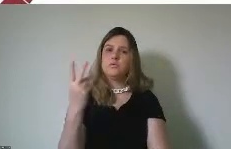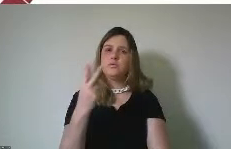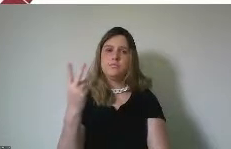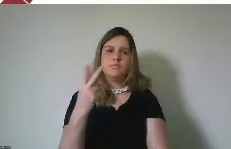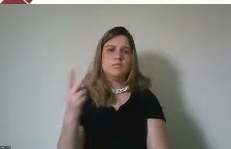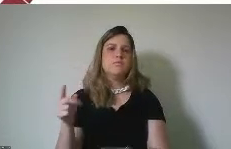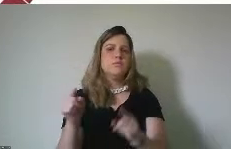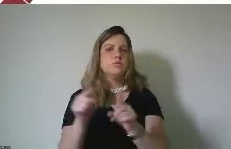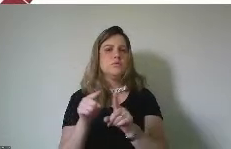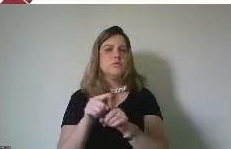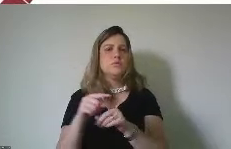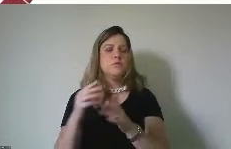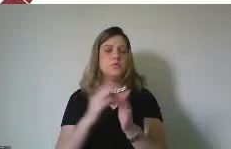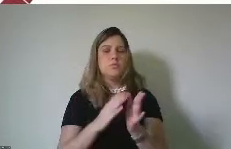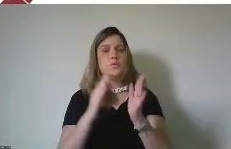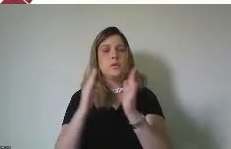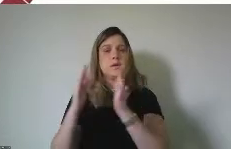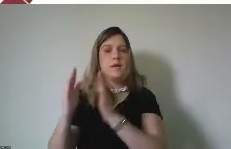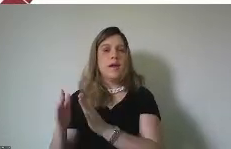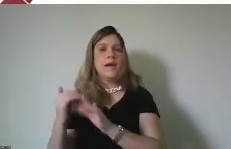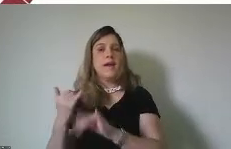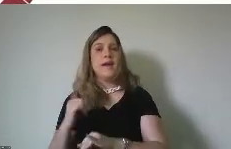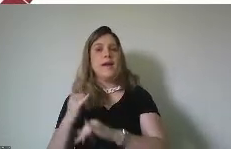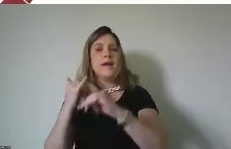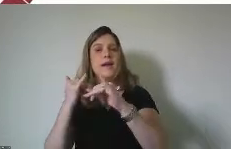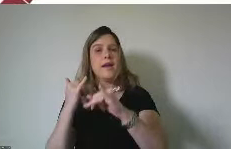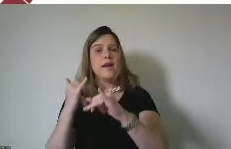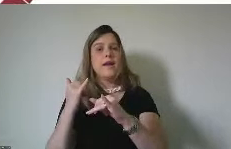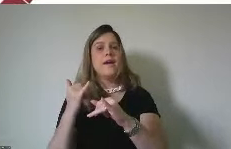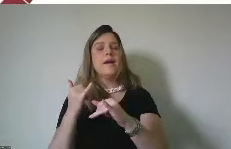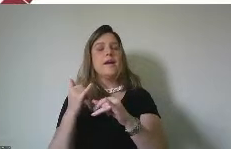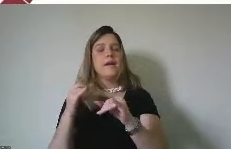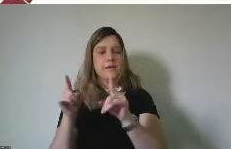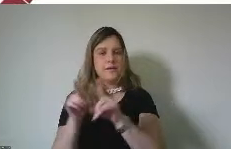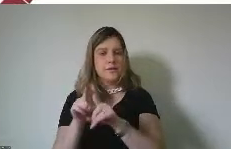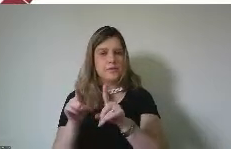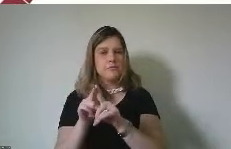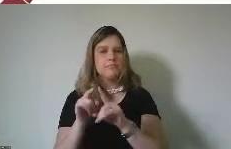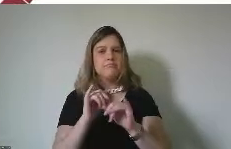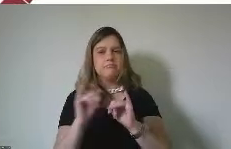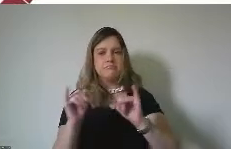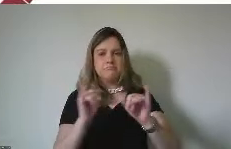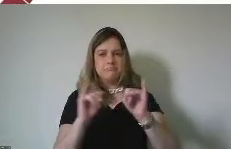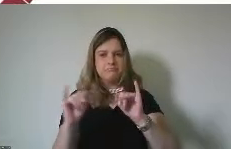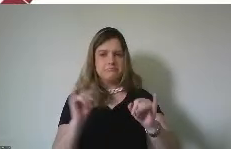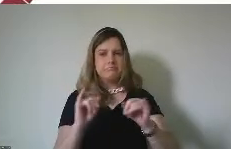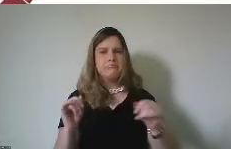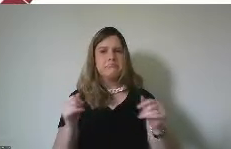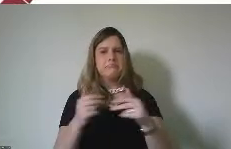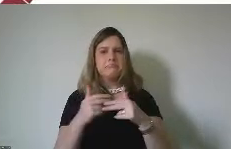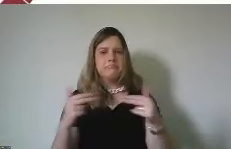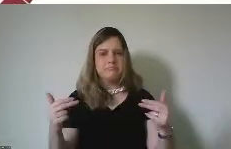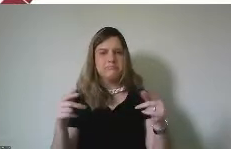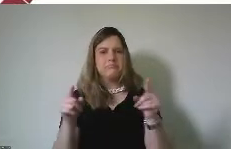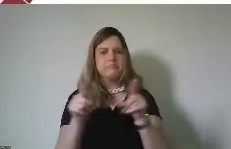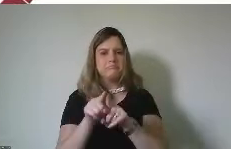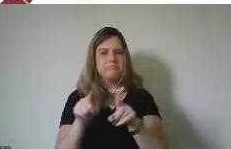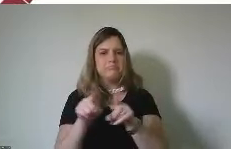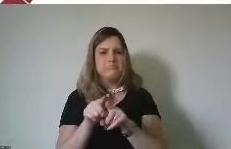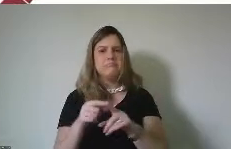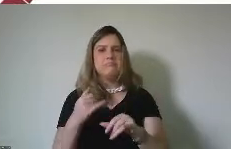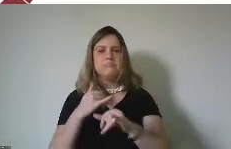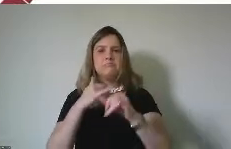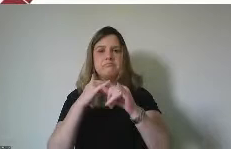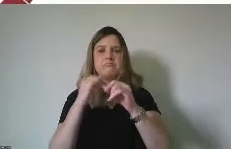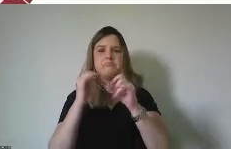lado do consumo energia é o grande vilão das emissões do mundo né então energia corresponde